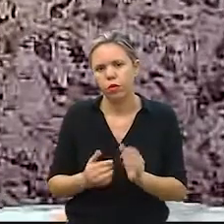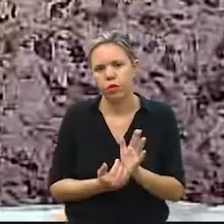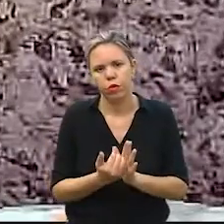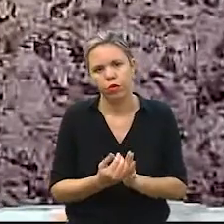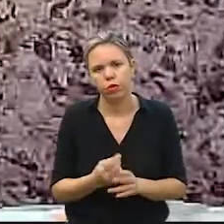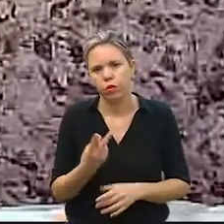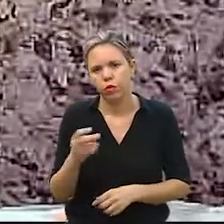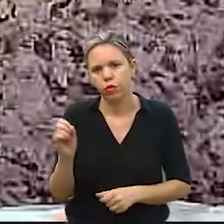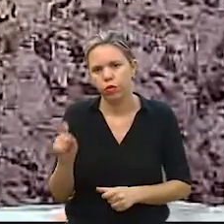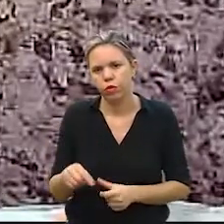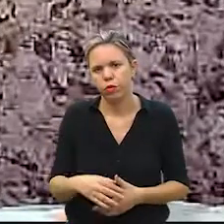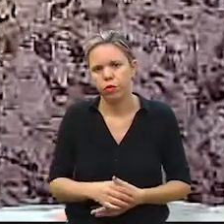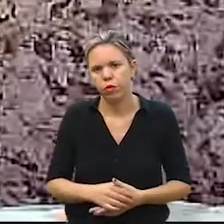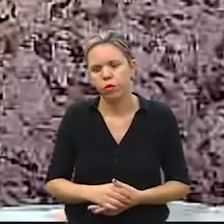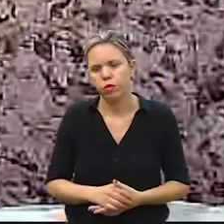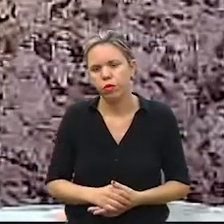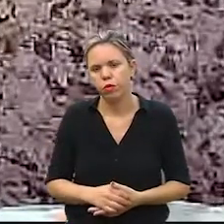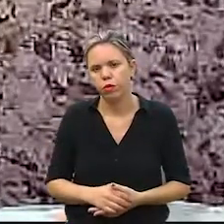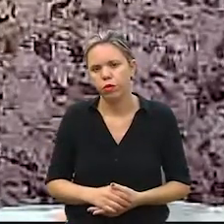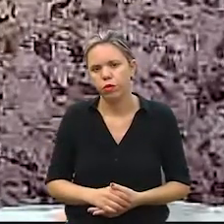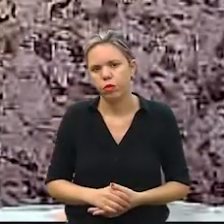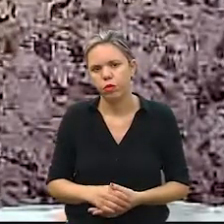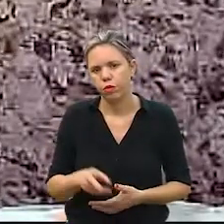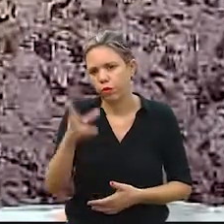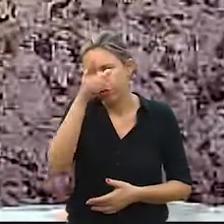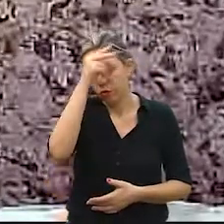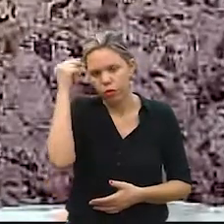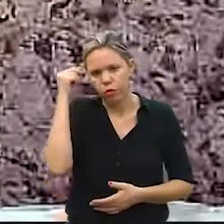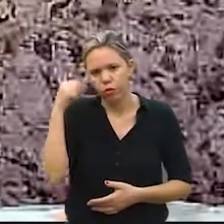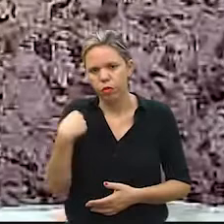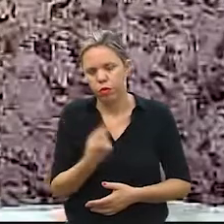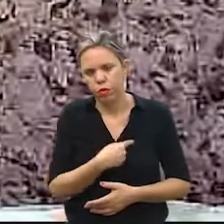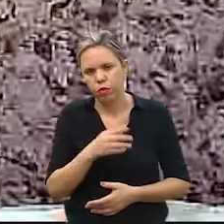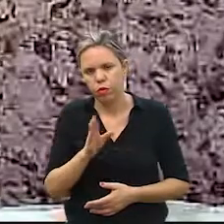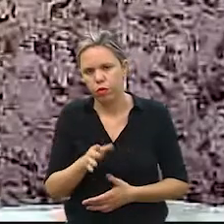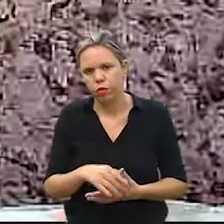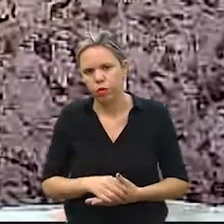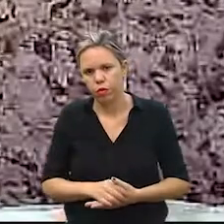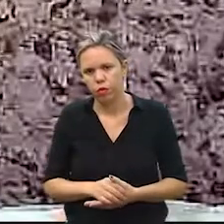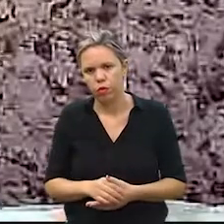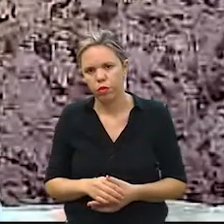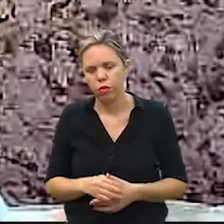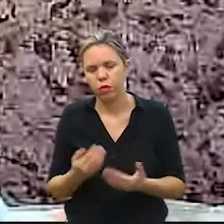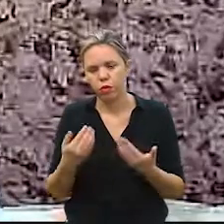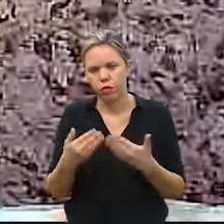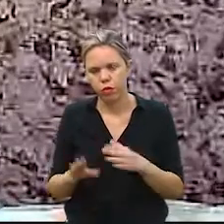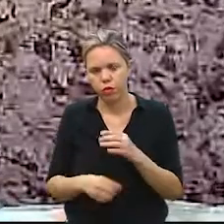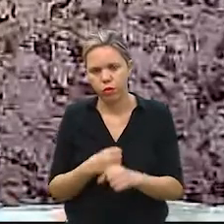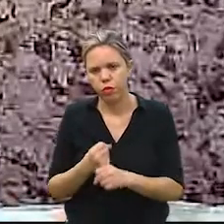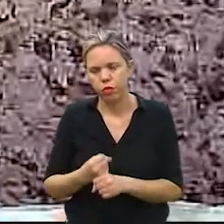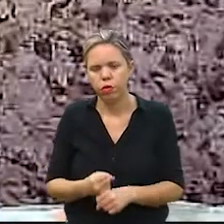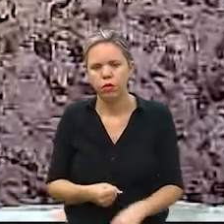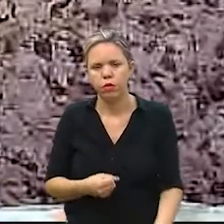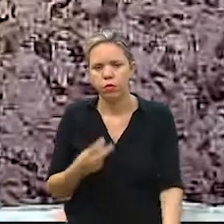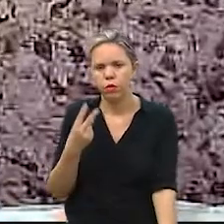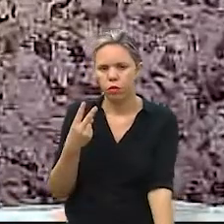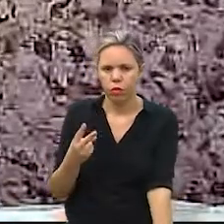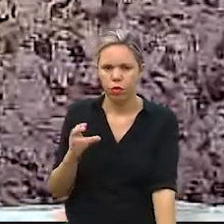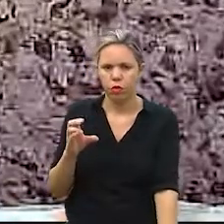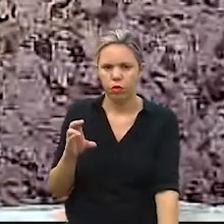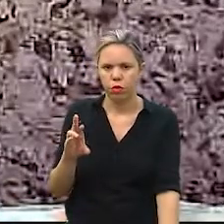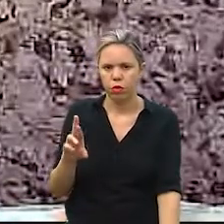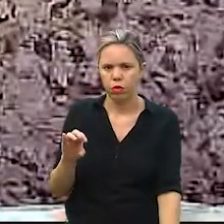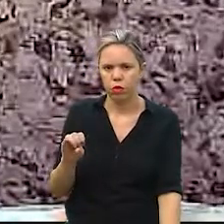em 20.000. Então, a prefeitura, nós já foi inaugurado esse ano 2 CRAS